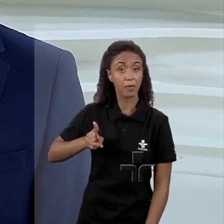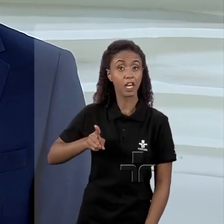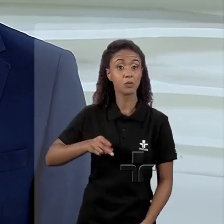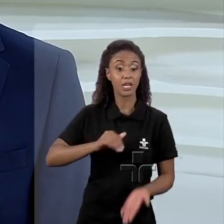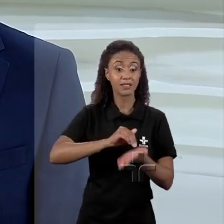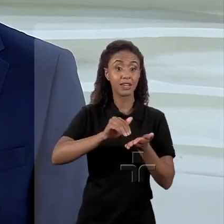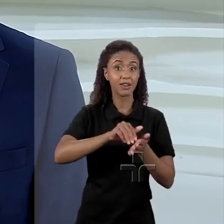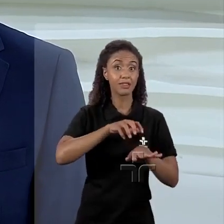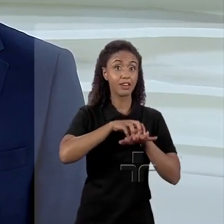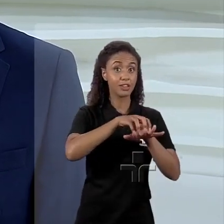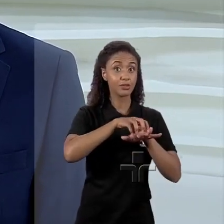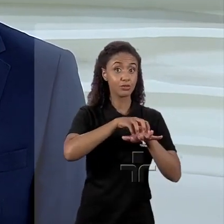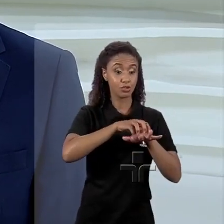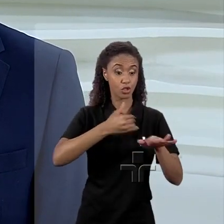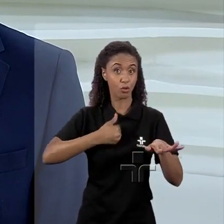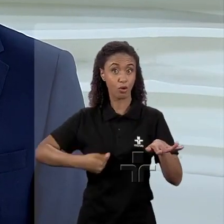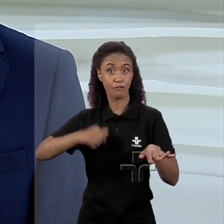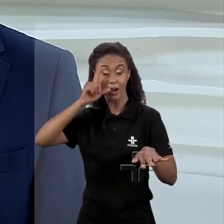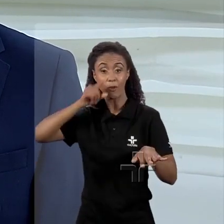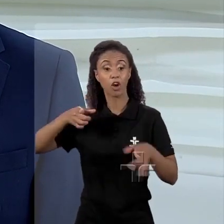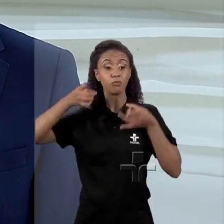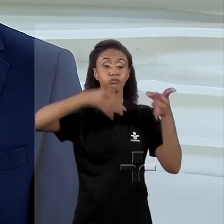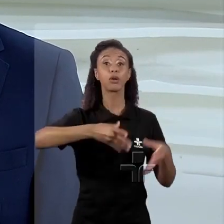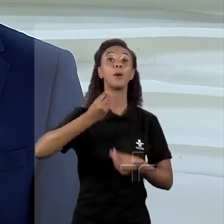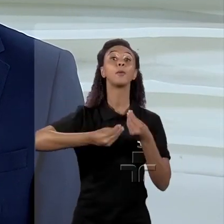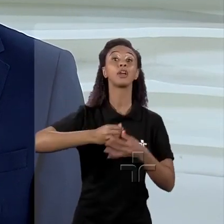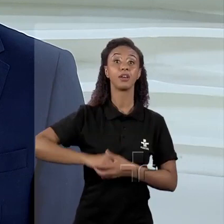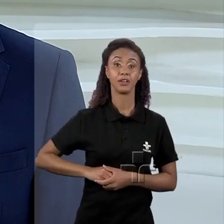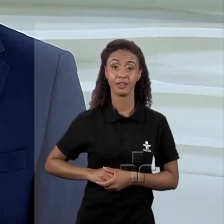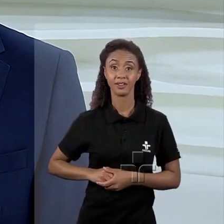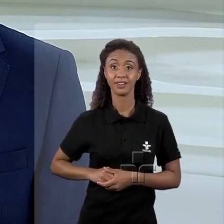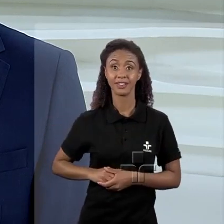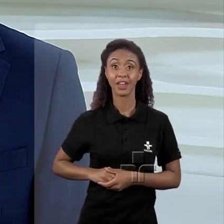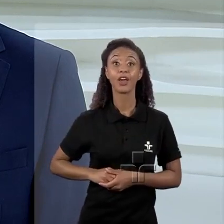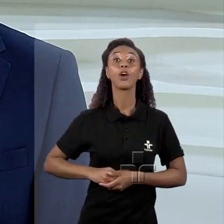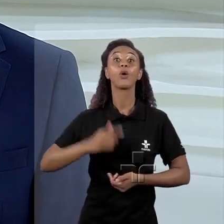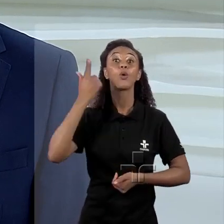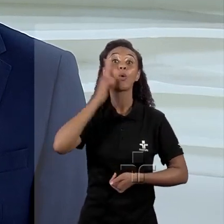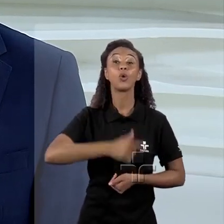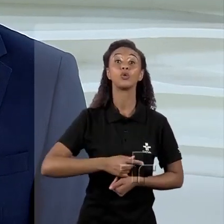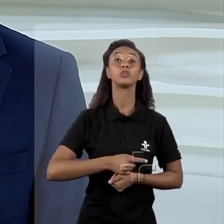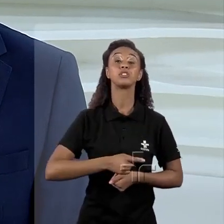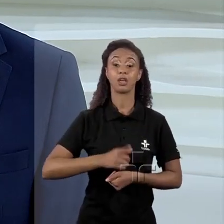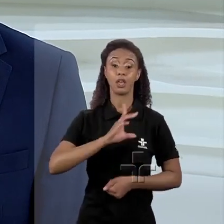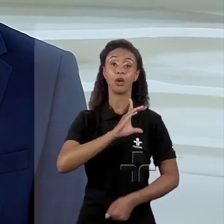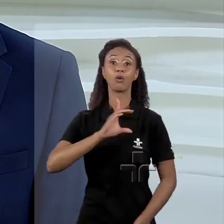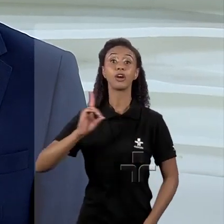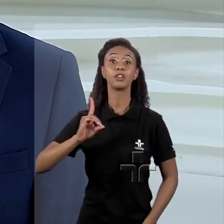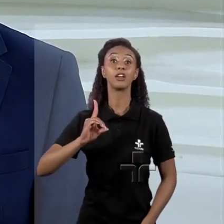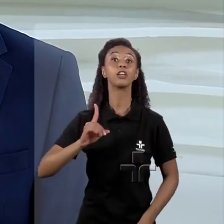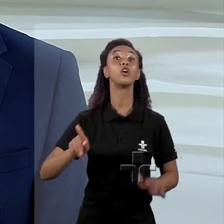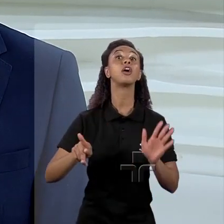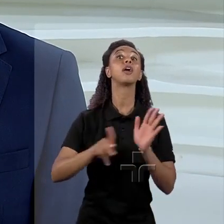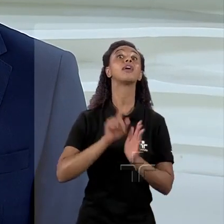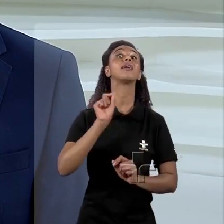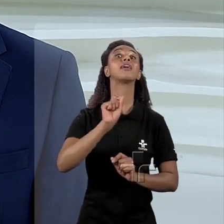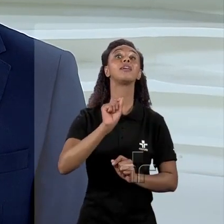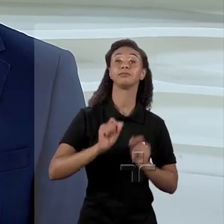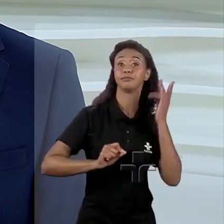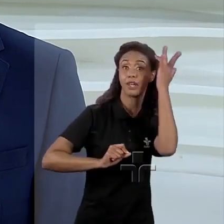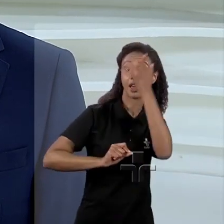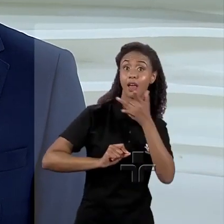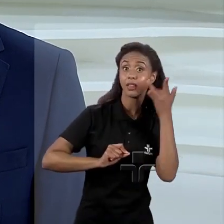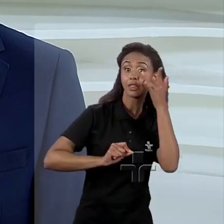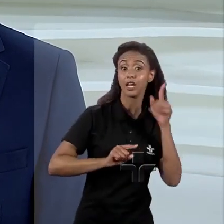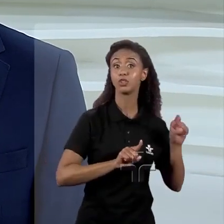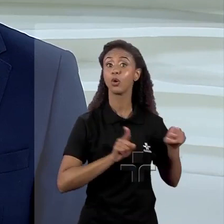do governo Geraldo Alckmin, sabe para fazer o quê? Ser um dos coordenadores da campanha do Fernando Haddad contra